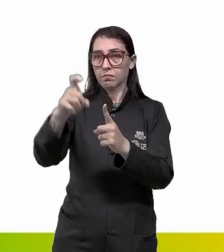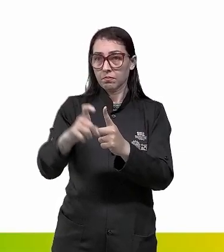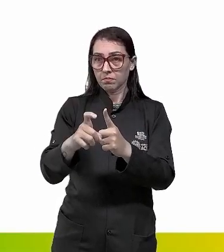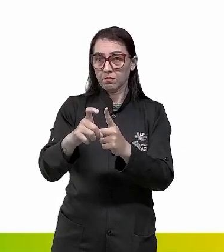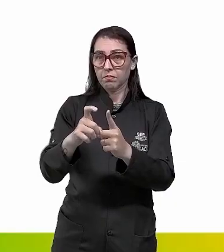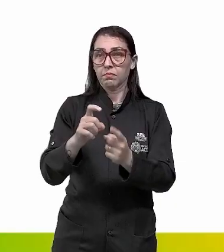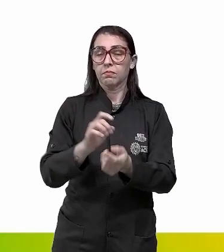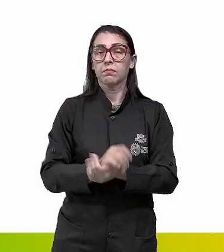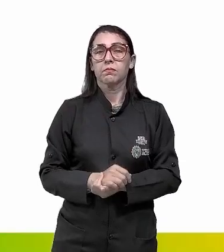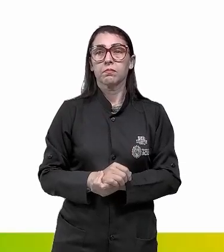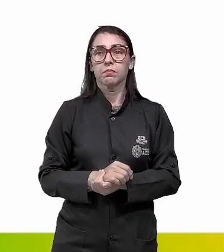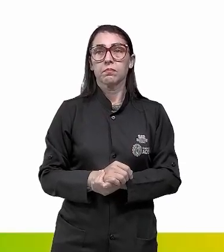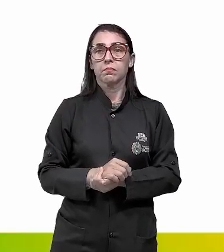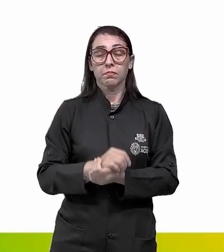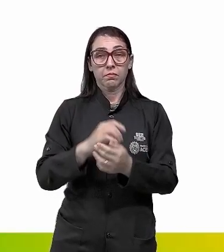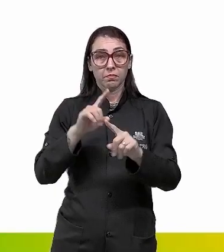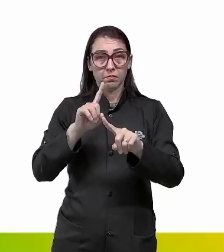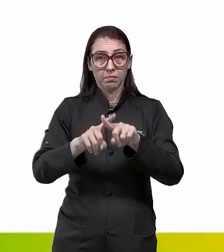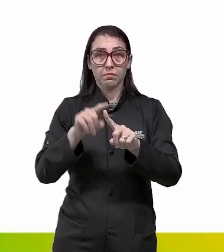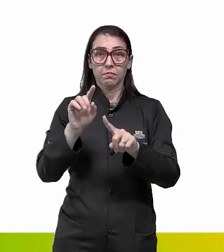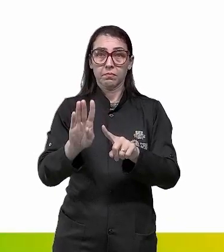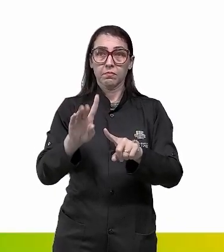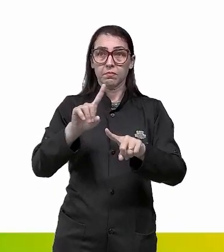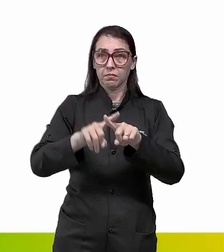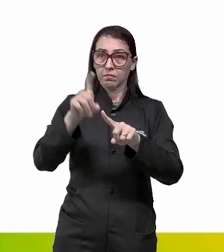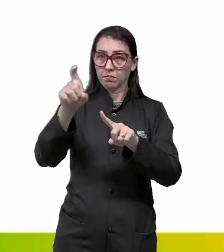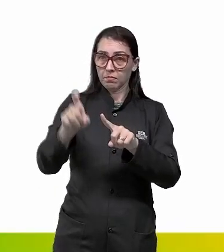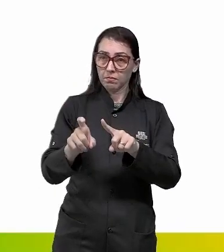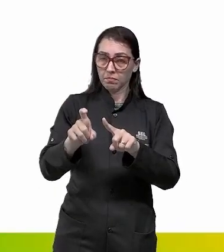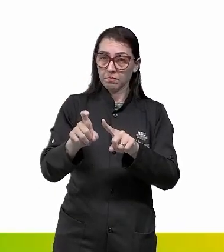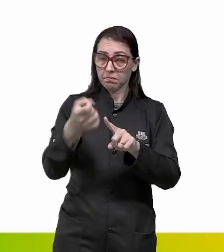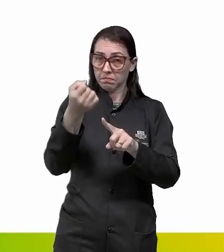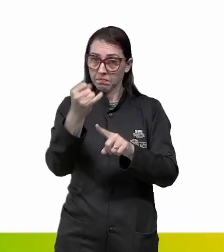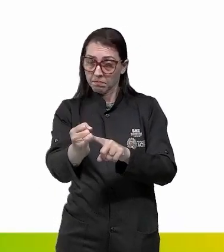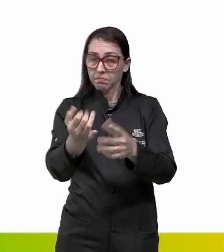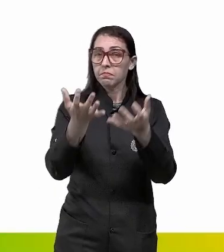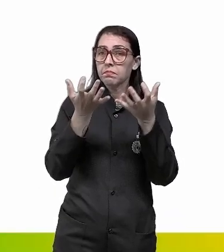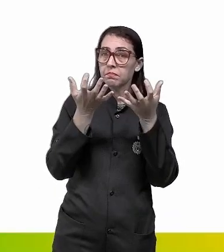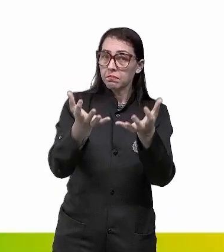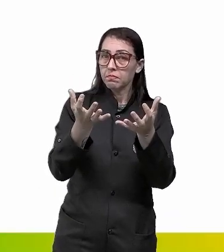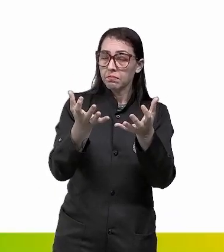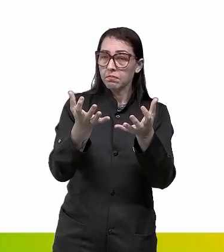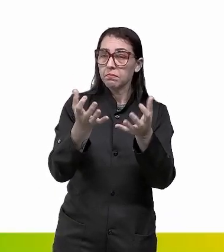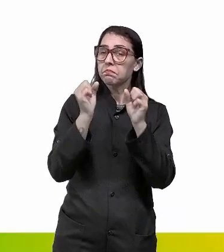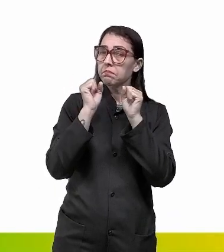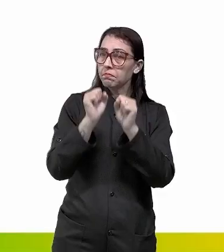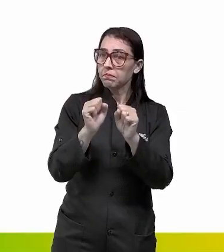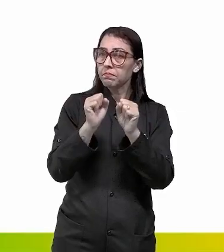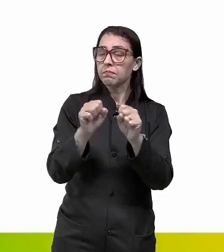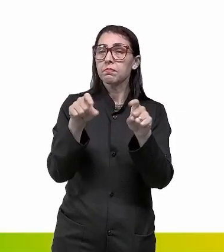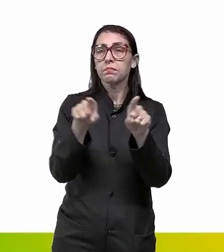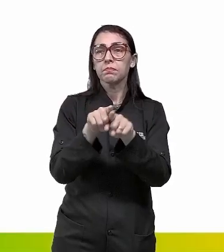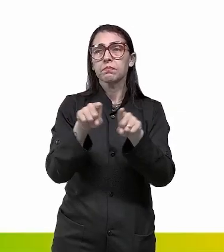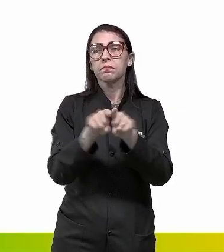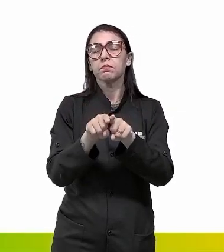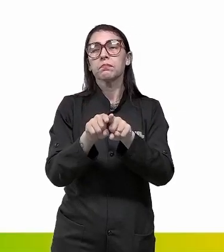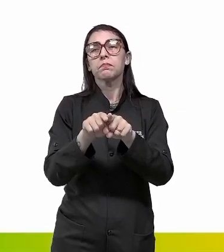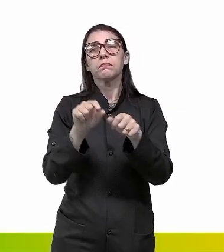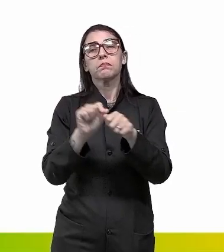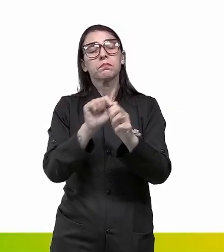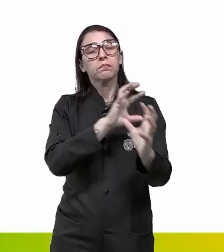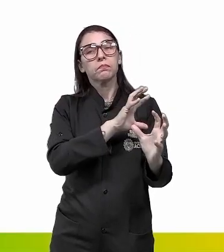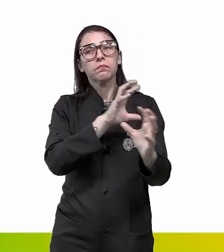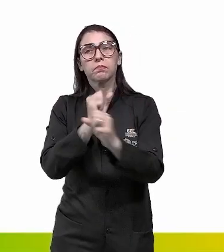4 mais x vezes 4 mais x. Se você quiser, pode deixar assim. Se quiser, pode fazer